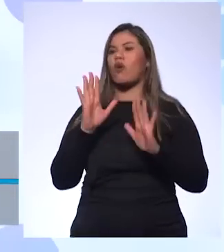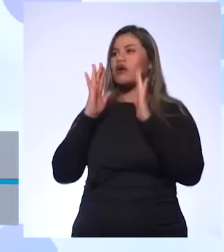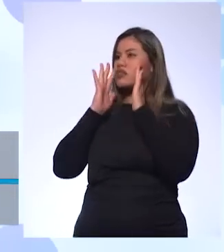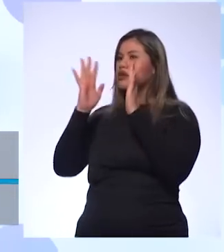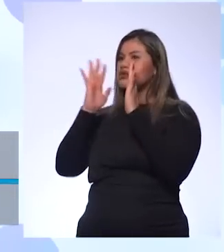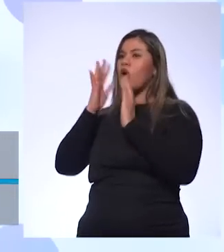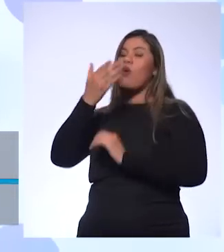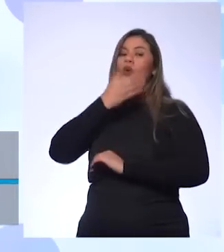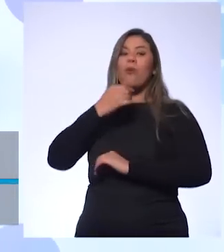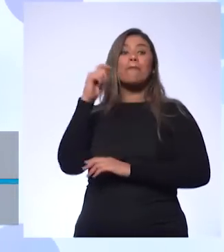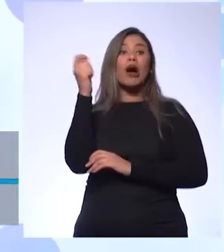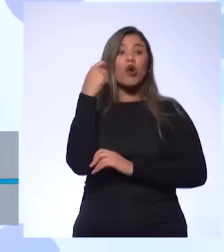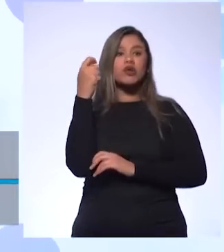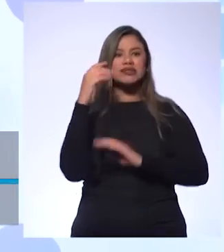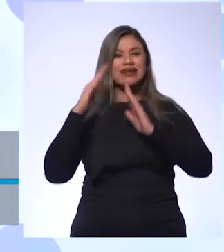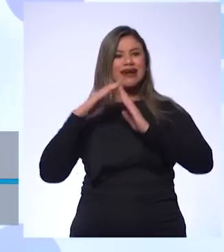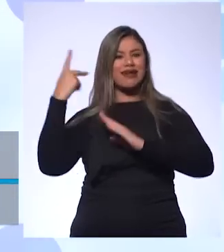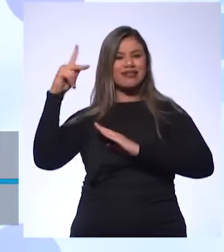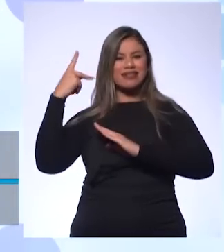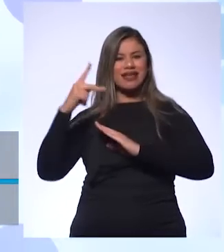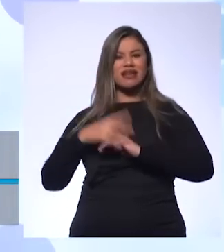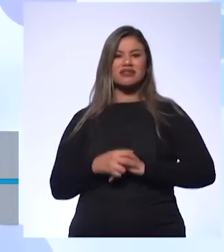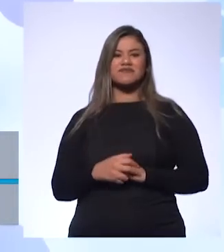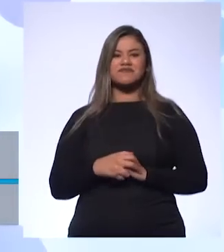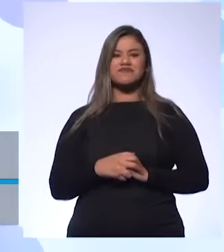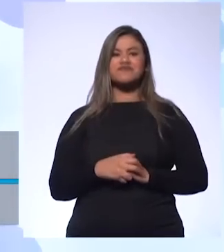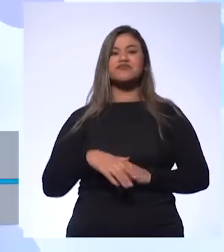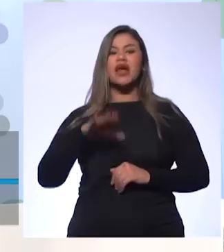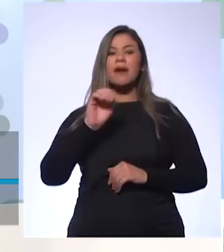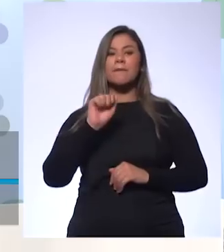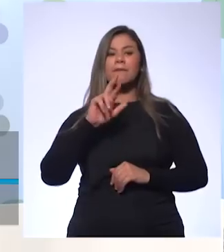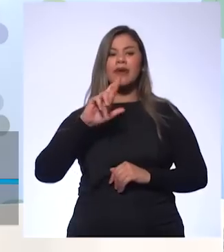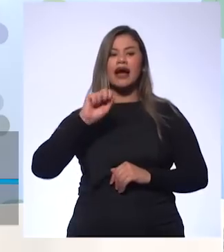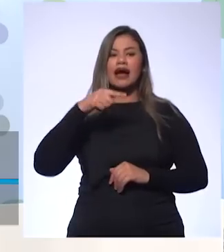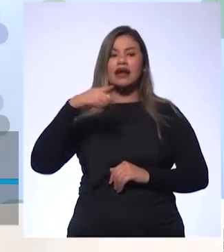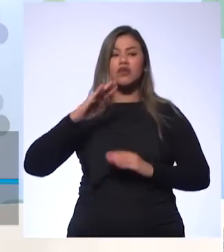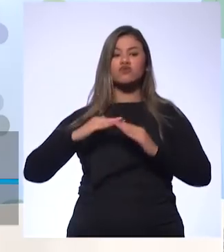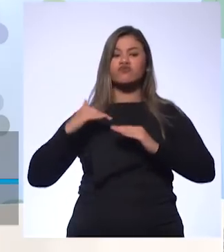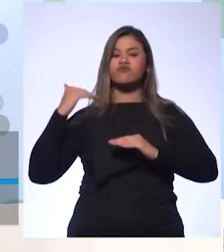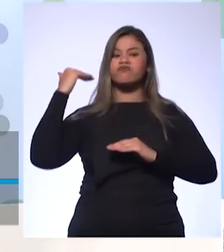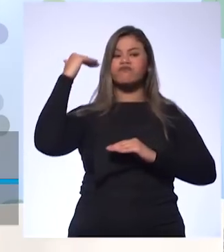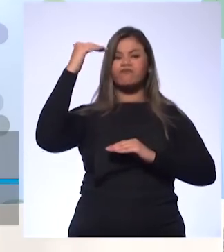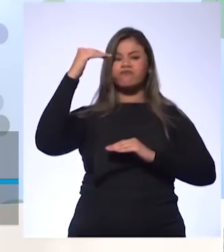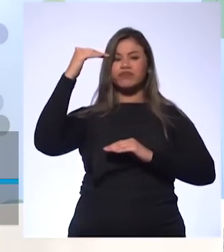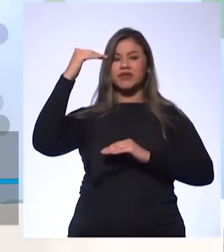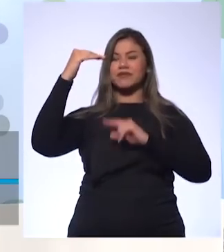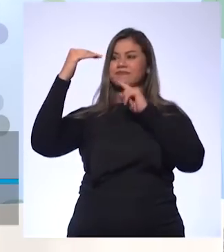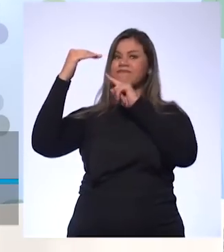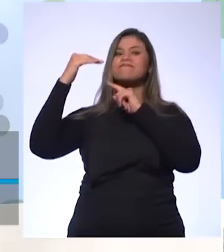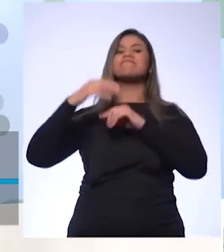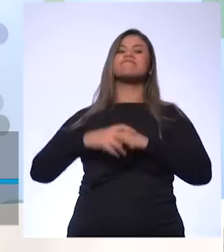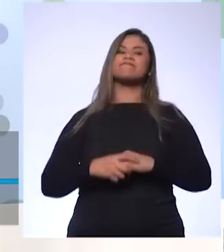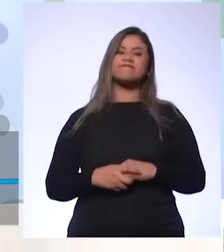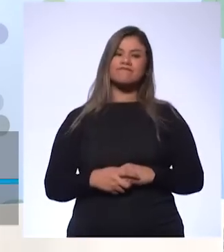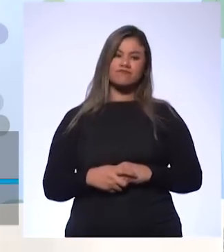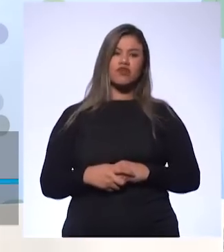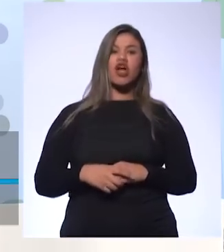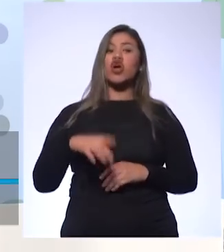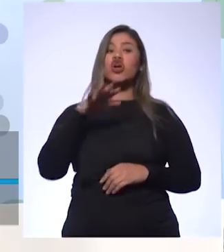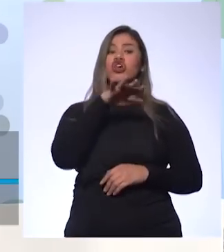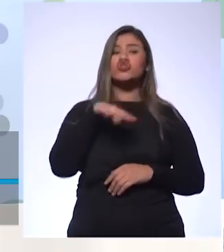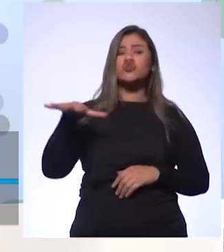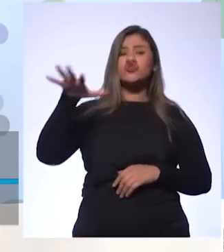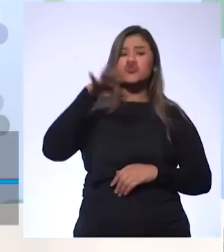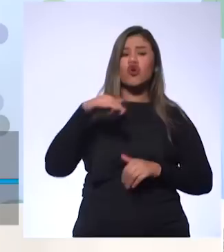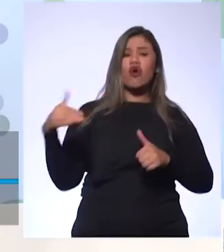áreas centrais das cidades, Mônica, é sempre melhor. Os barões do café são outros impostores do Among Us. Eles estão doidos aqui. Ah, são